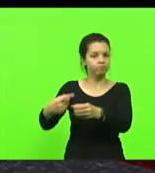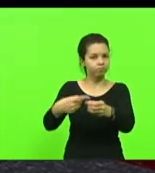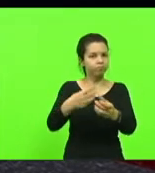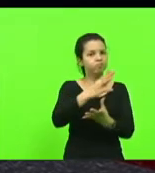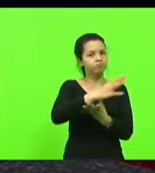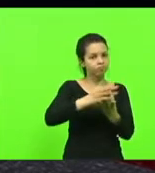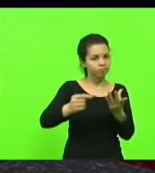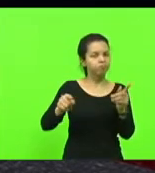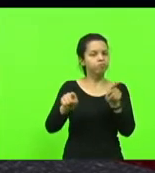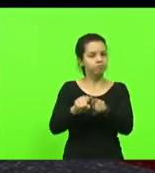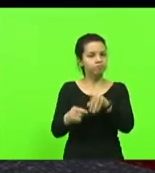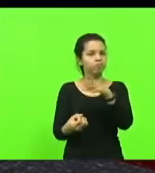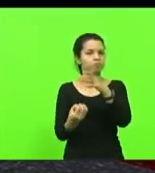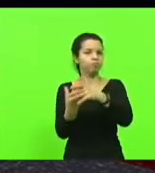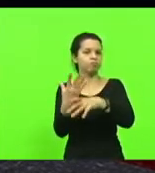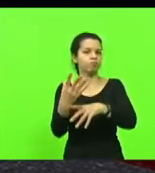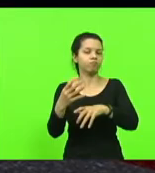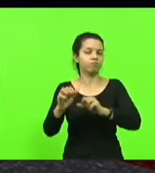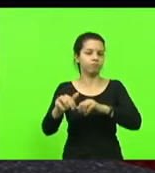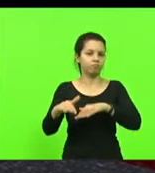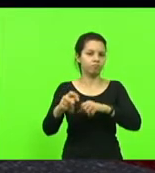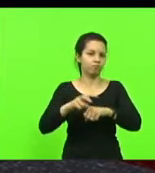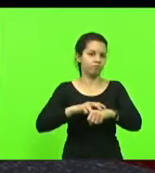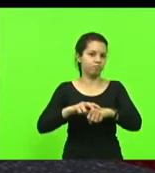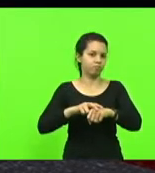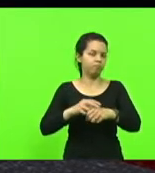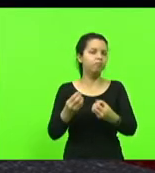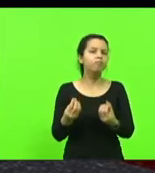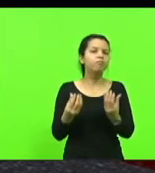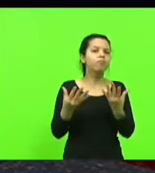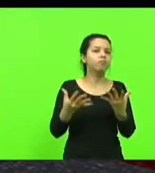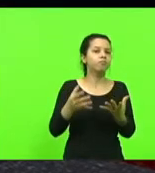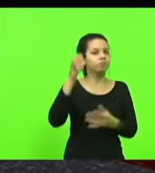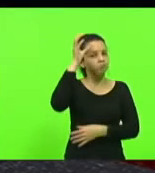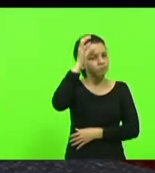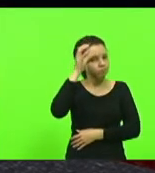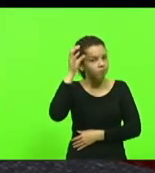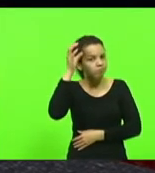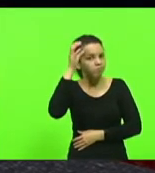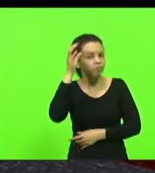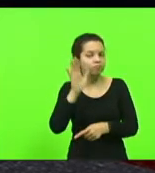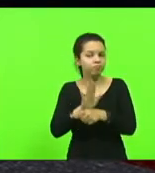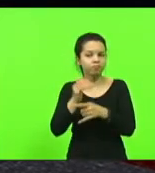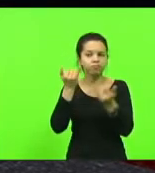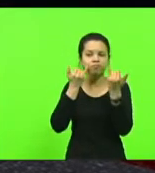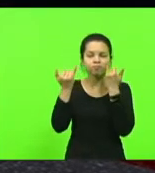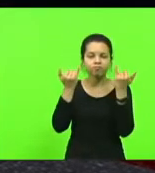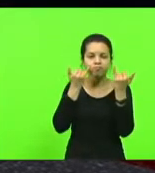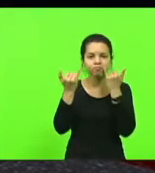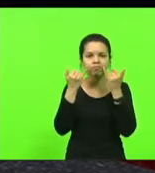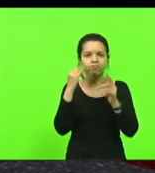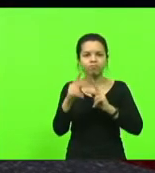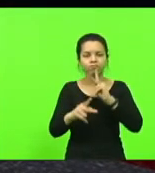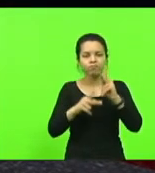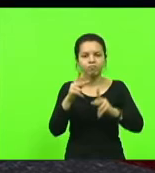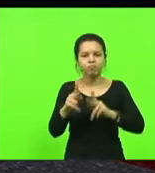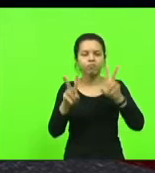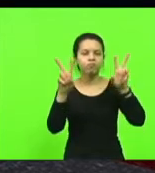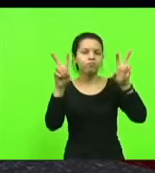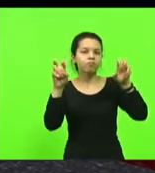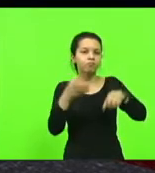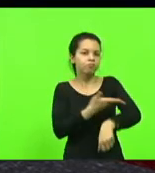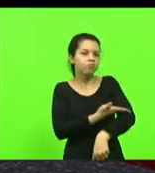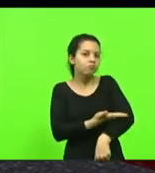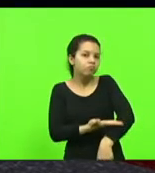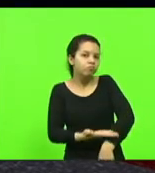Verde como forma de conscientização, levando informações à população sobre hábitos saudáveis